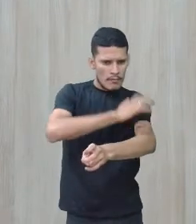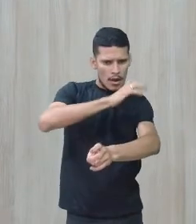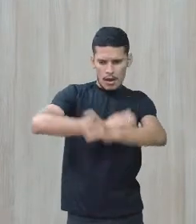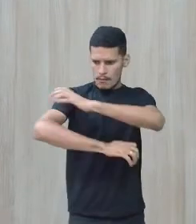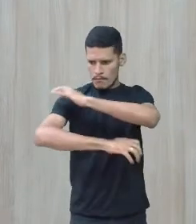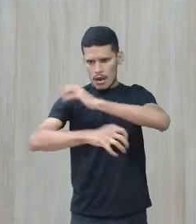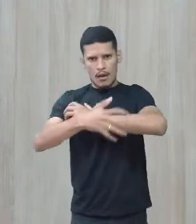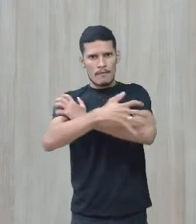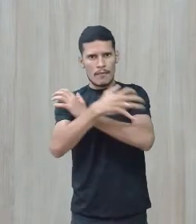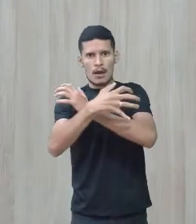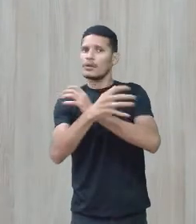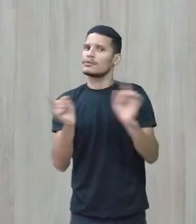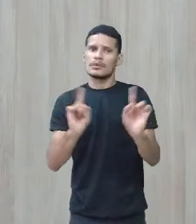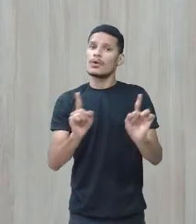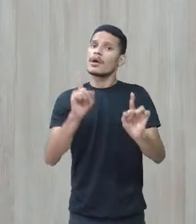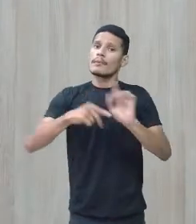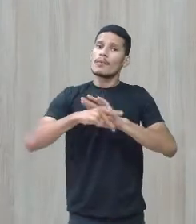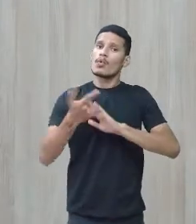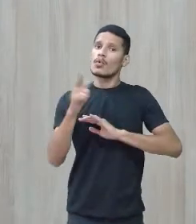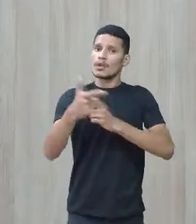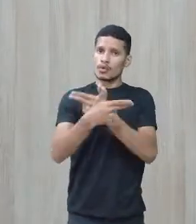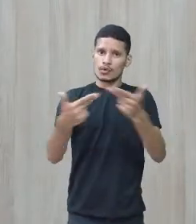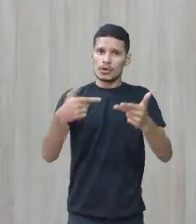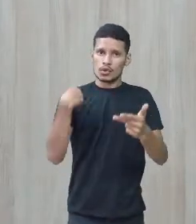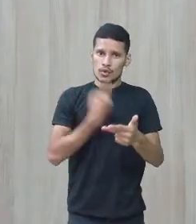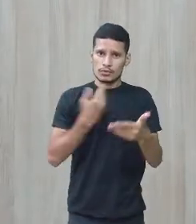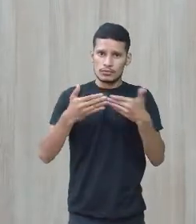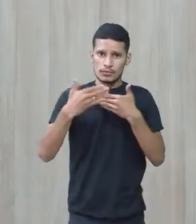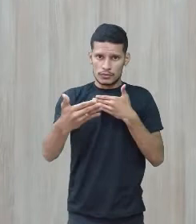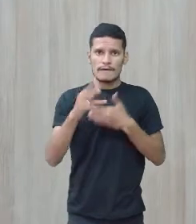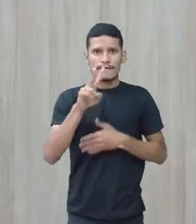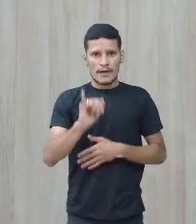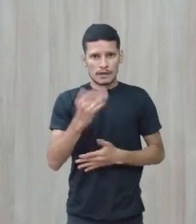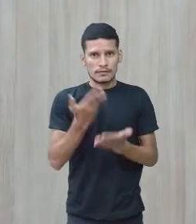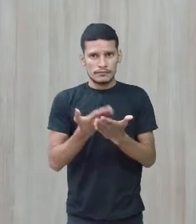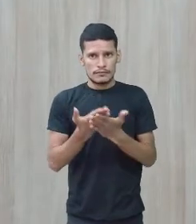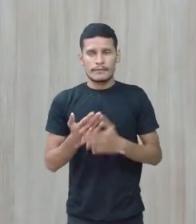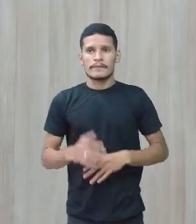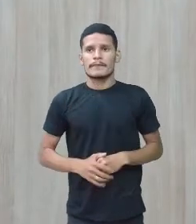do músculo, mas também a outras coisas que a gente vai ver mais pra frente.